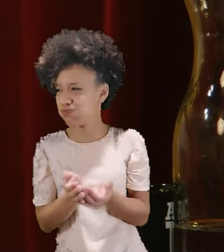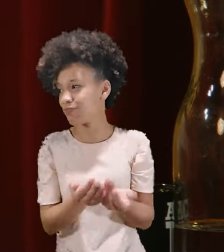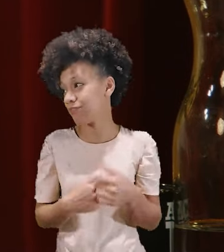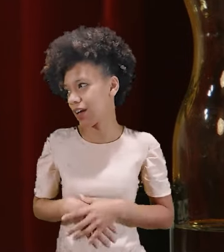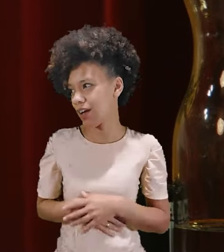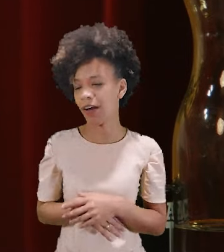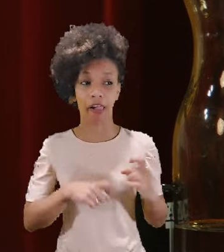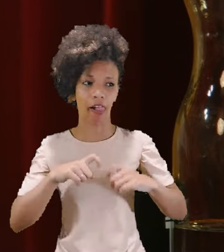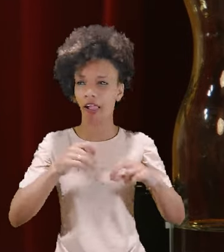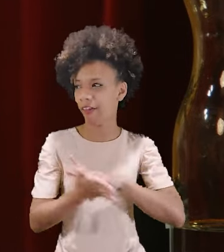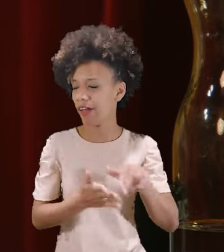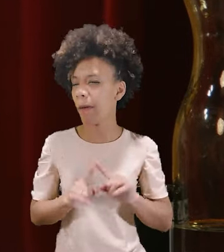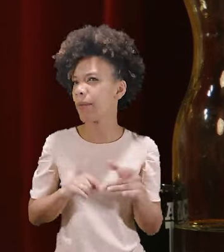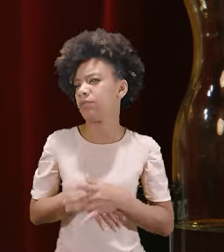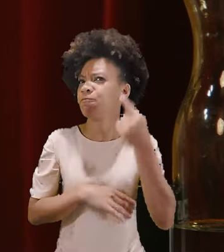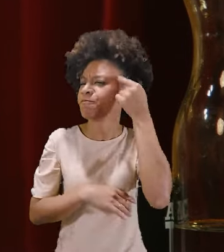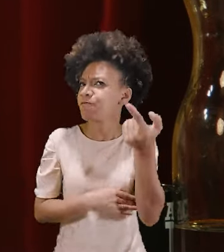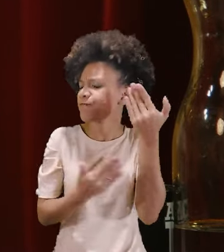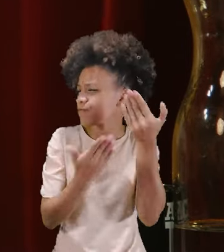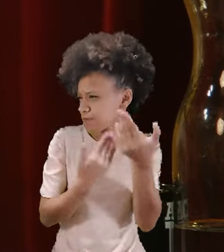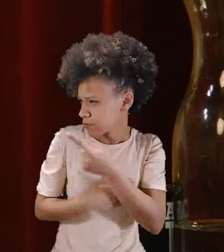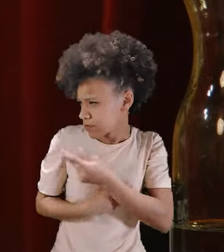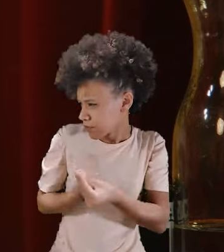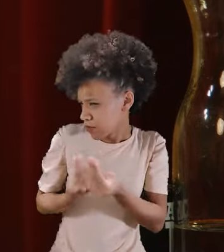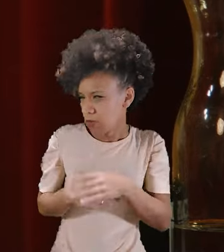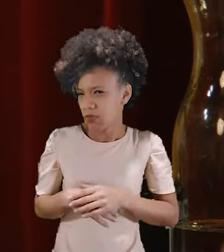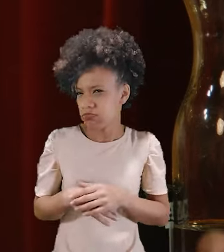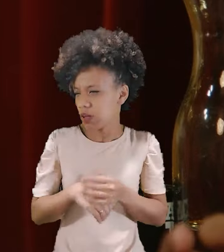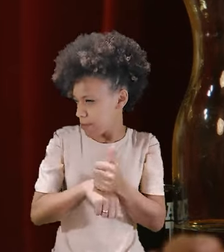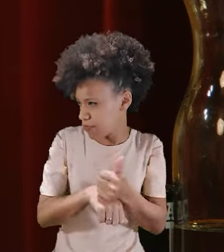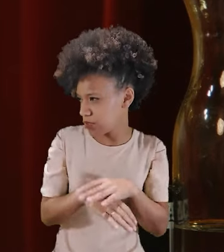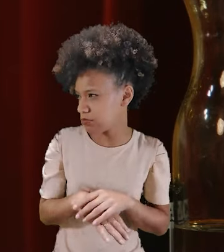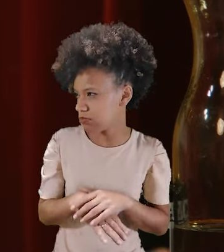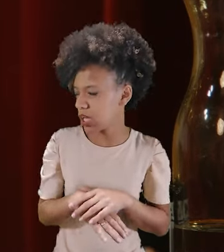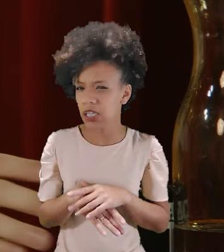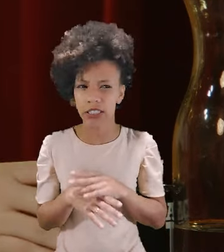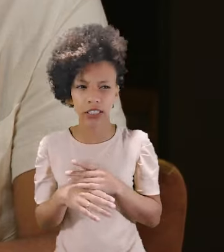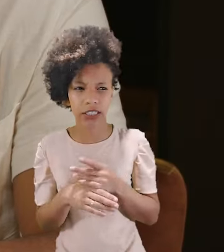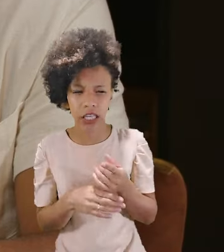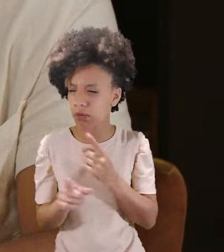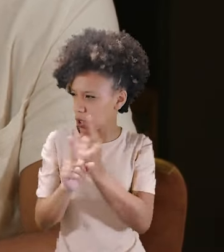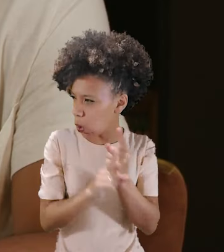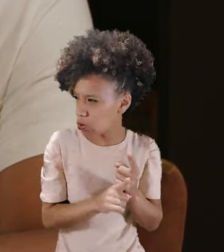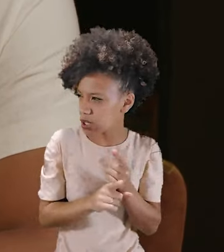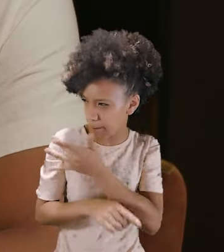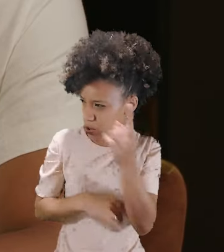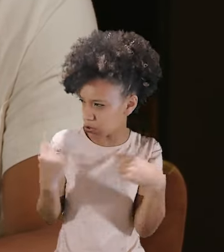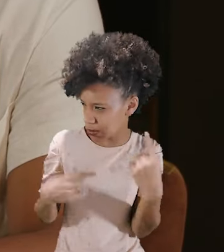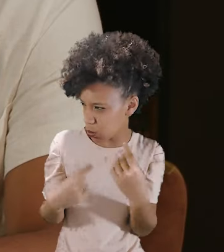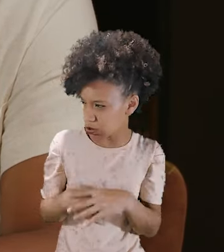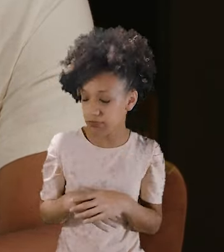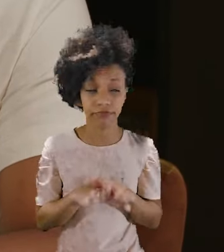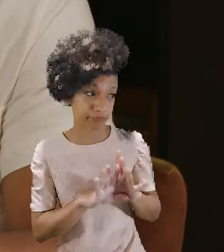como é que funciona a cabeça assim como é que é o lado psicológico dessas pessoas ali você tem que ser bem muita gente maluca cara Pois é então